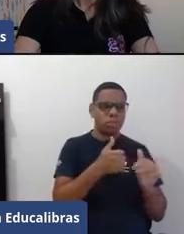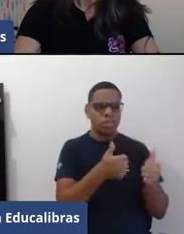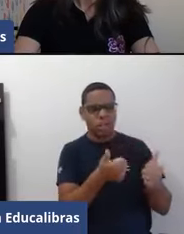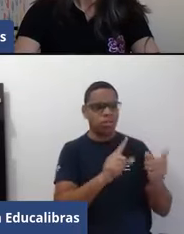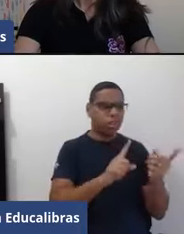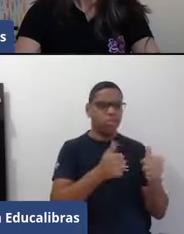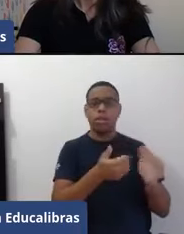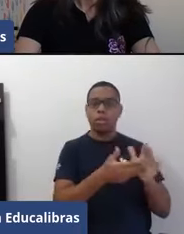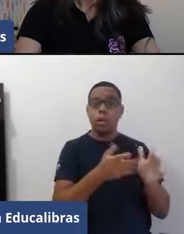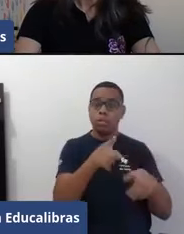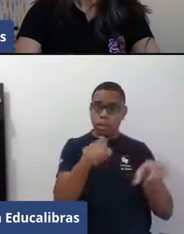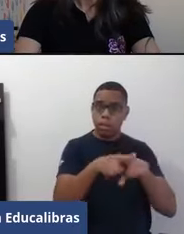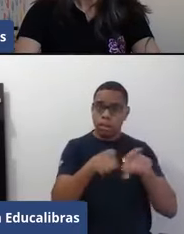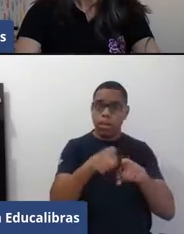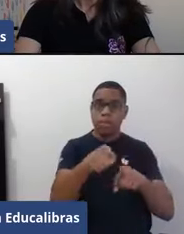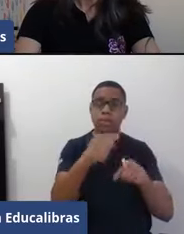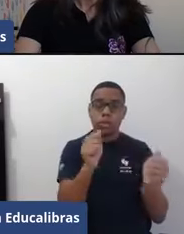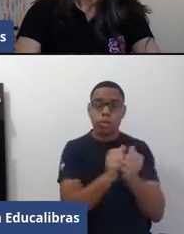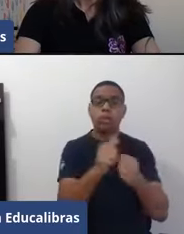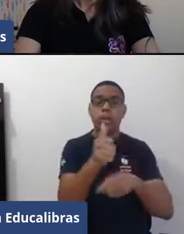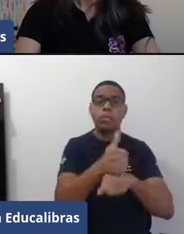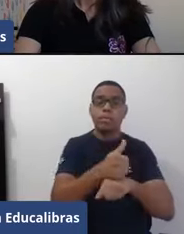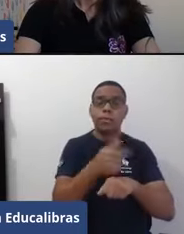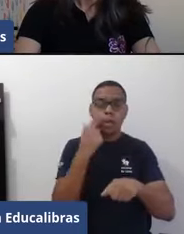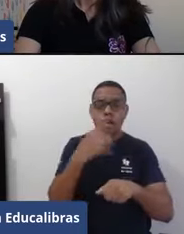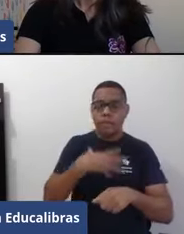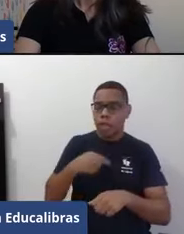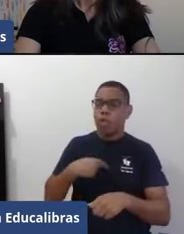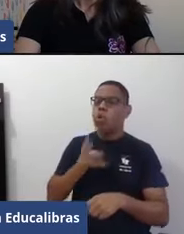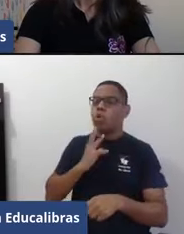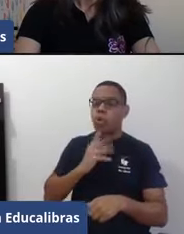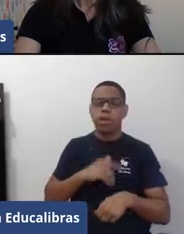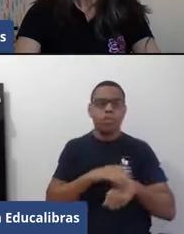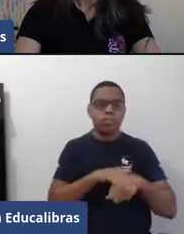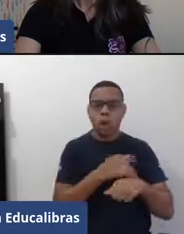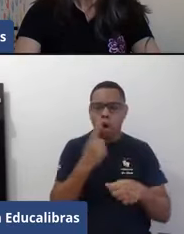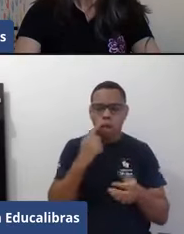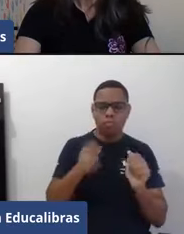profissional, você pode desenvolver algo bom para o seu filho. Então, eu convoco as mães